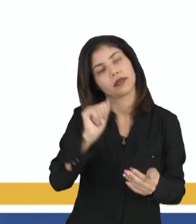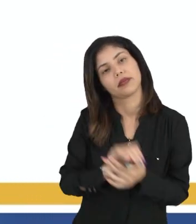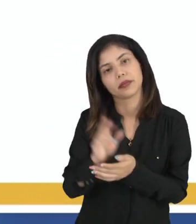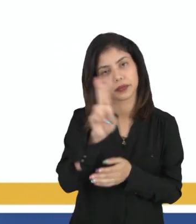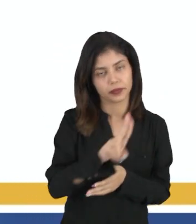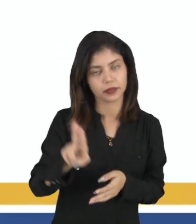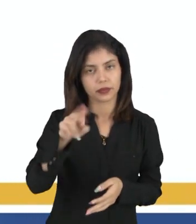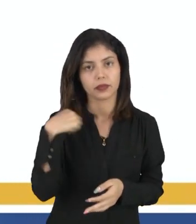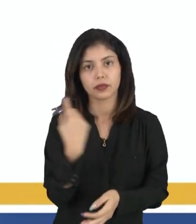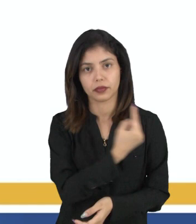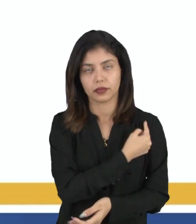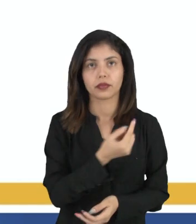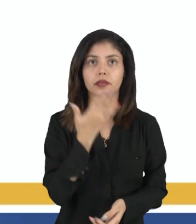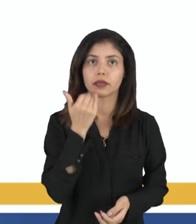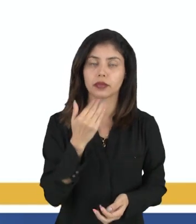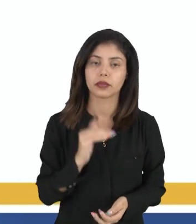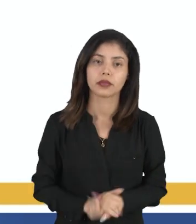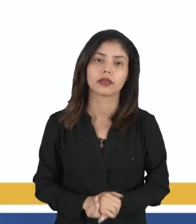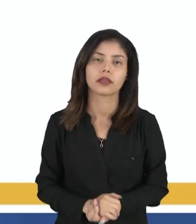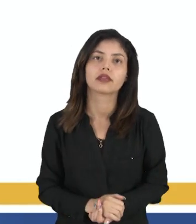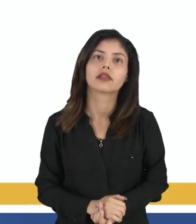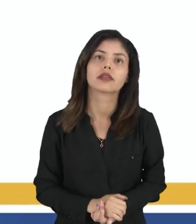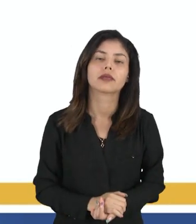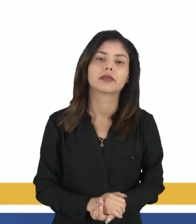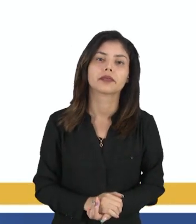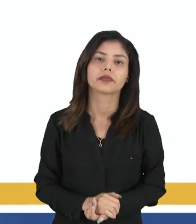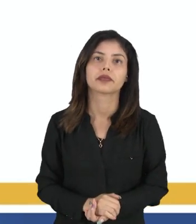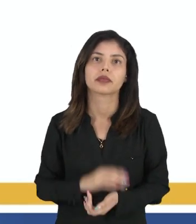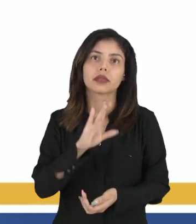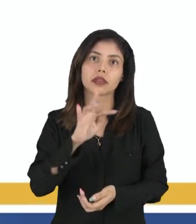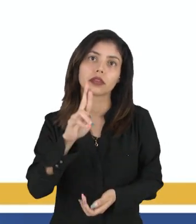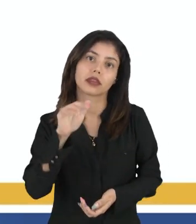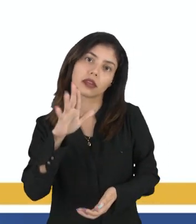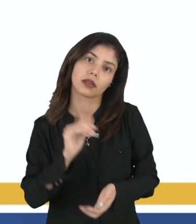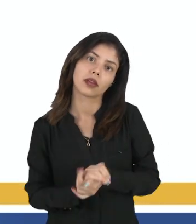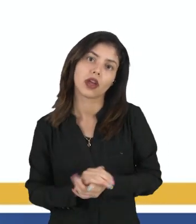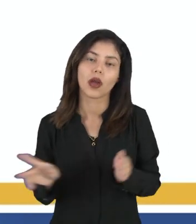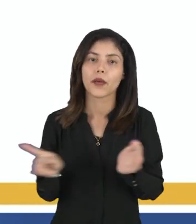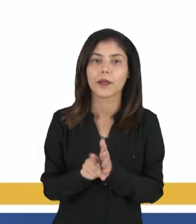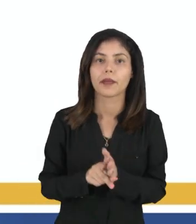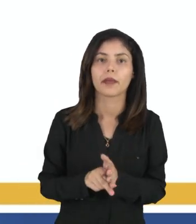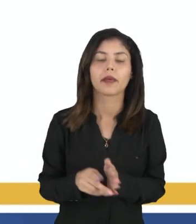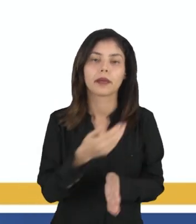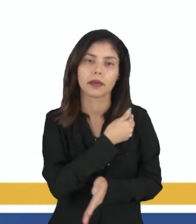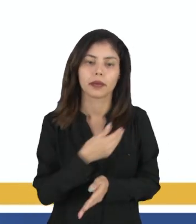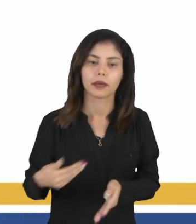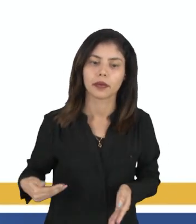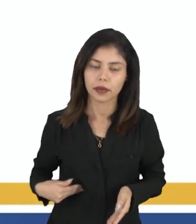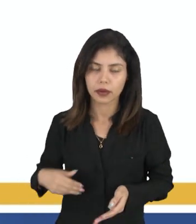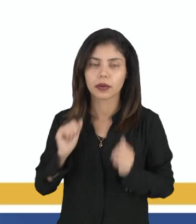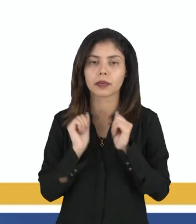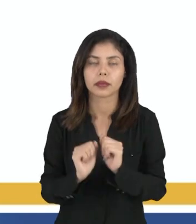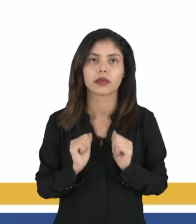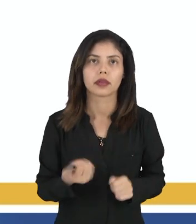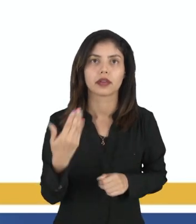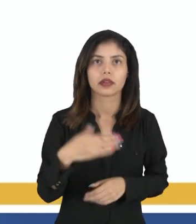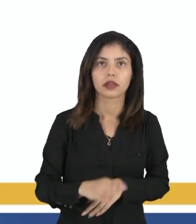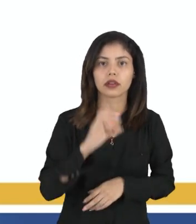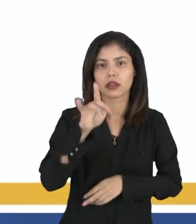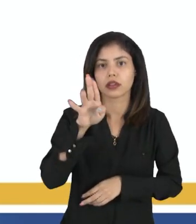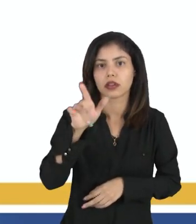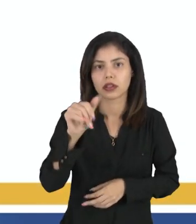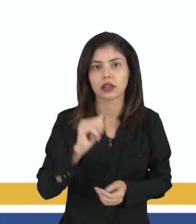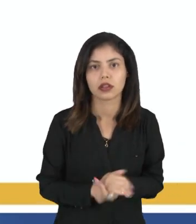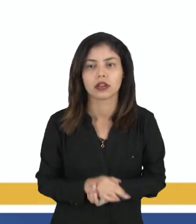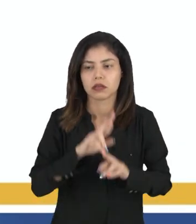na nossa alimentação. A cebola, esse nome cebola é o nome popular, né? Você pode chegar numa